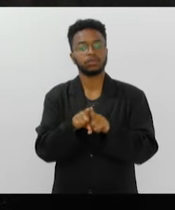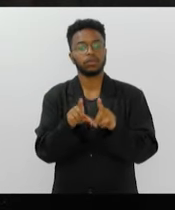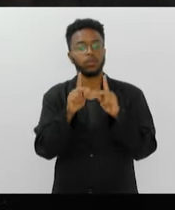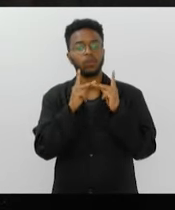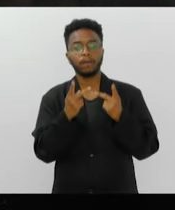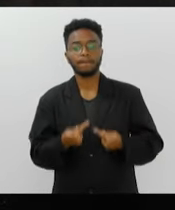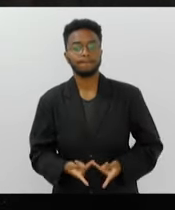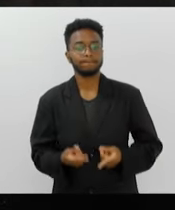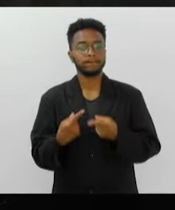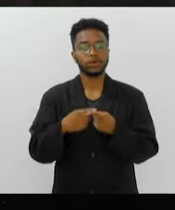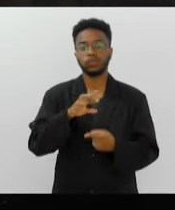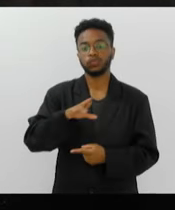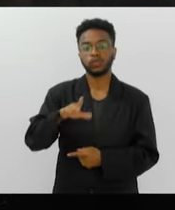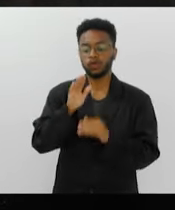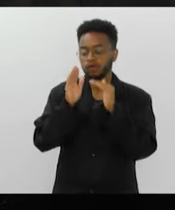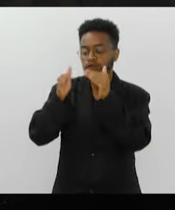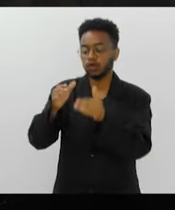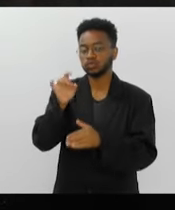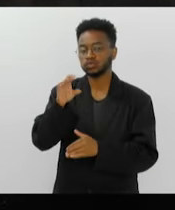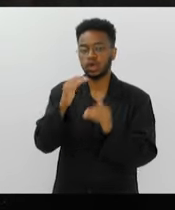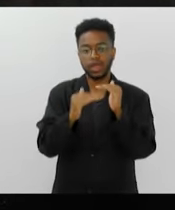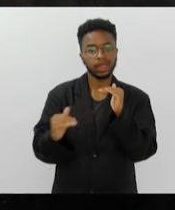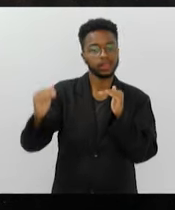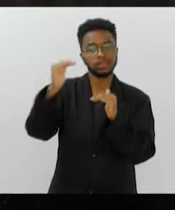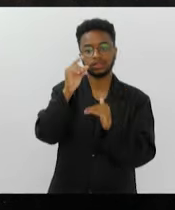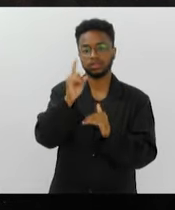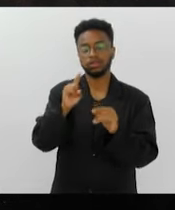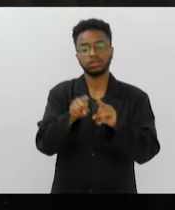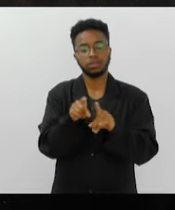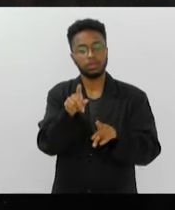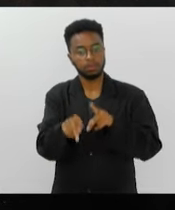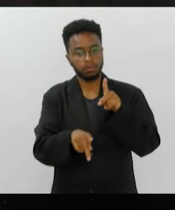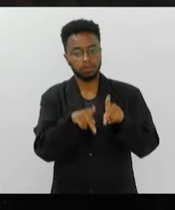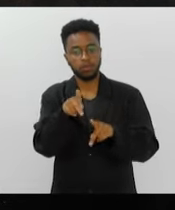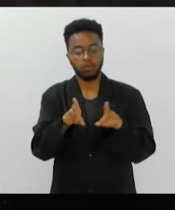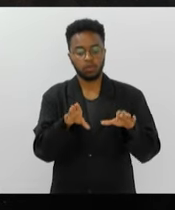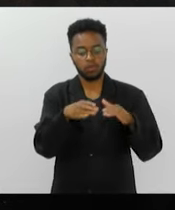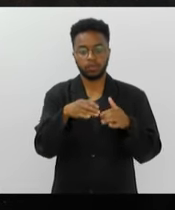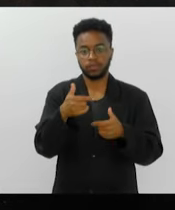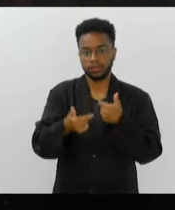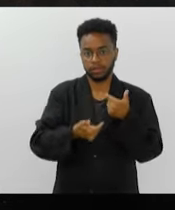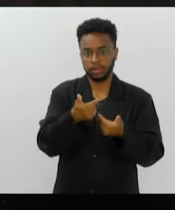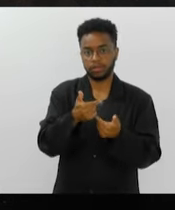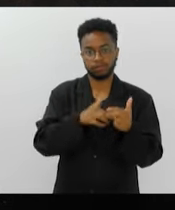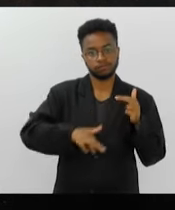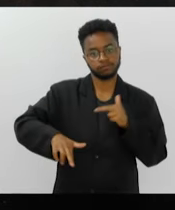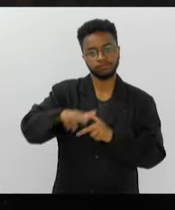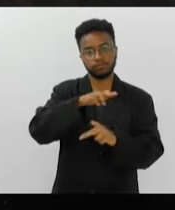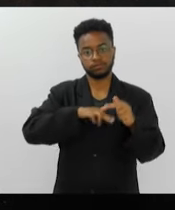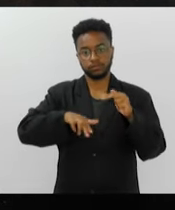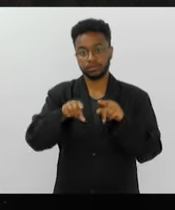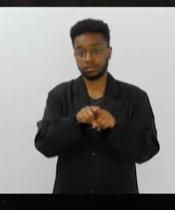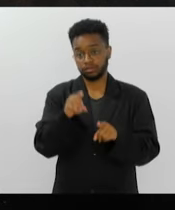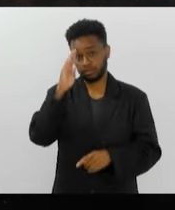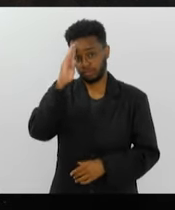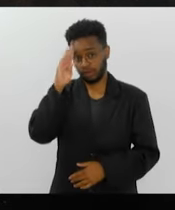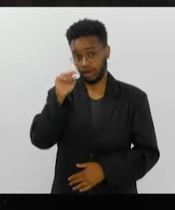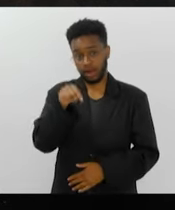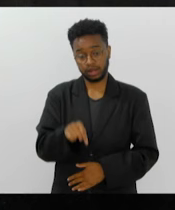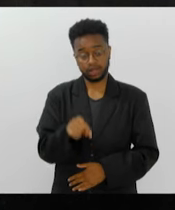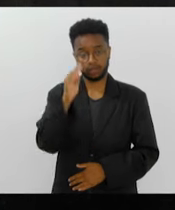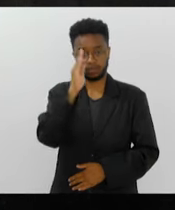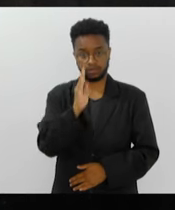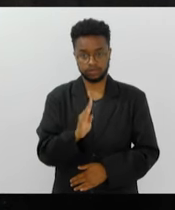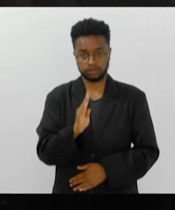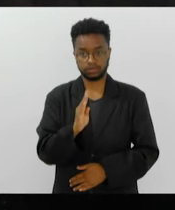sirva à Elite Mas sim ao povo a classe trabalhadora no seu conjunto diverso especialmente aqui no